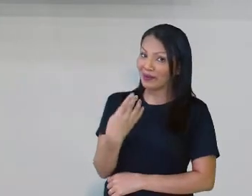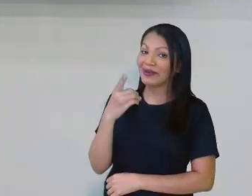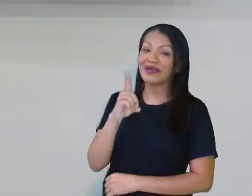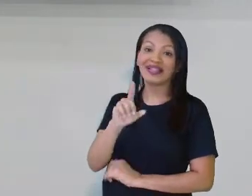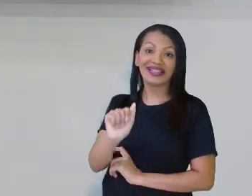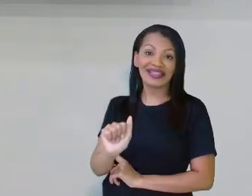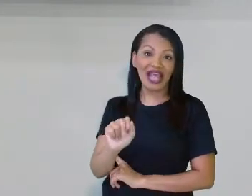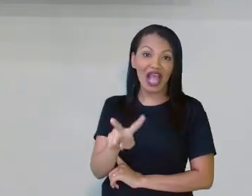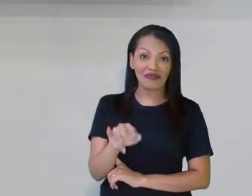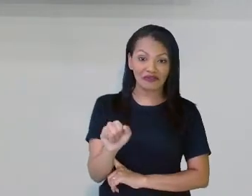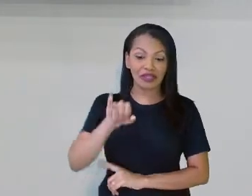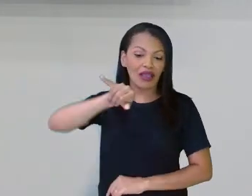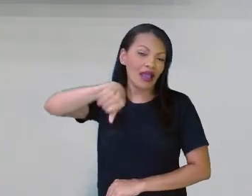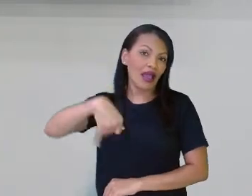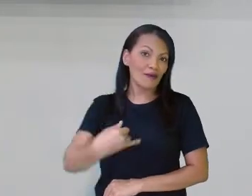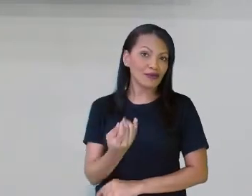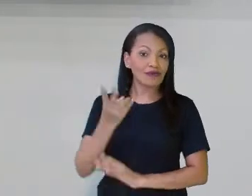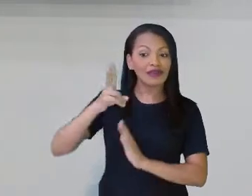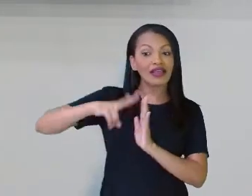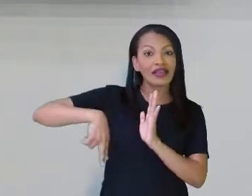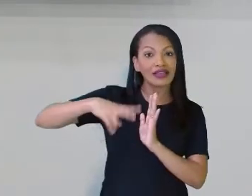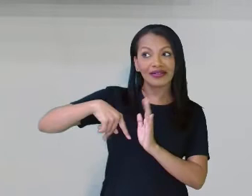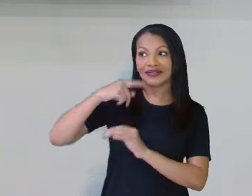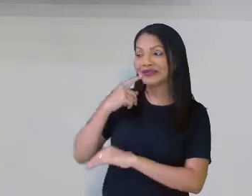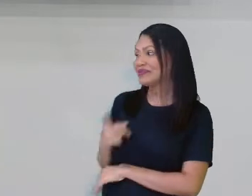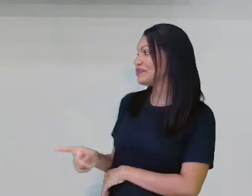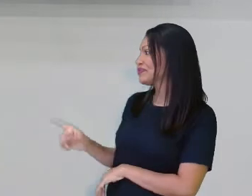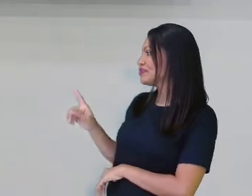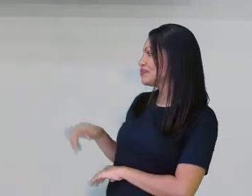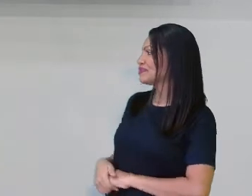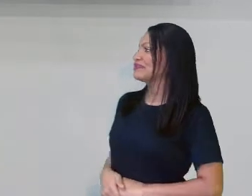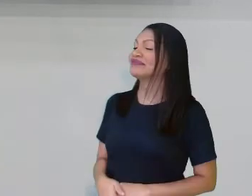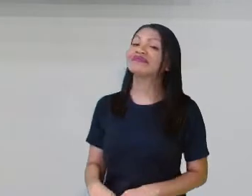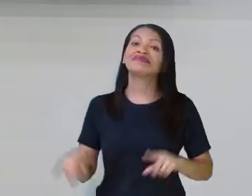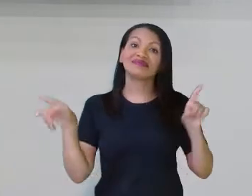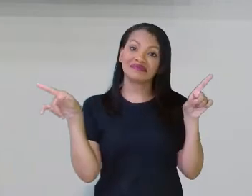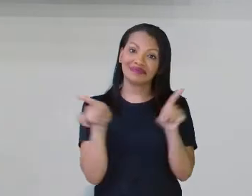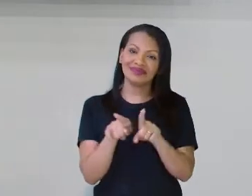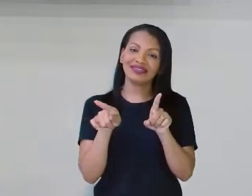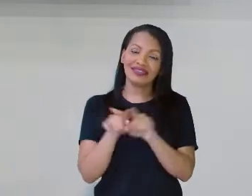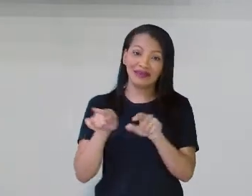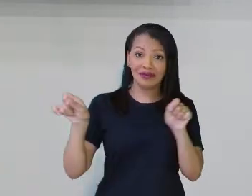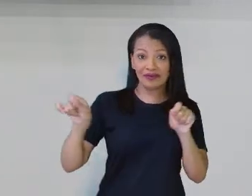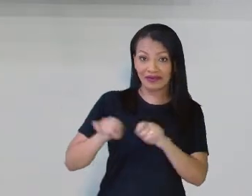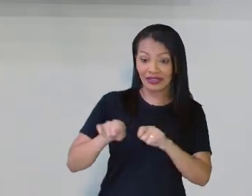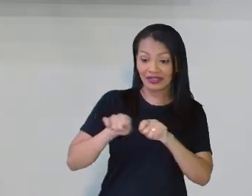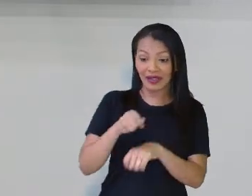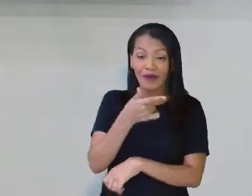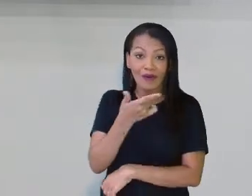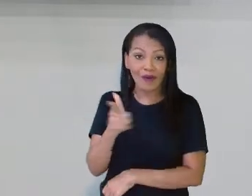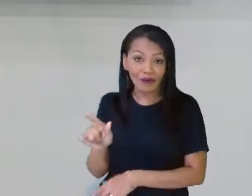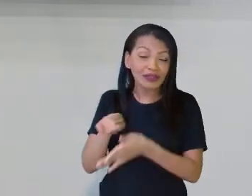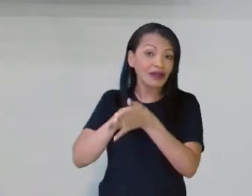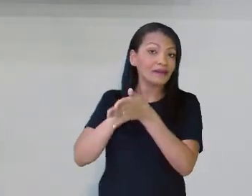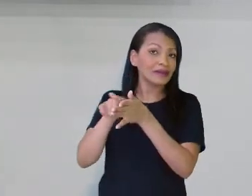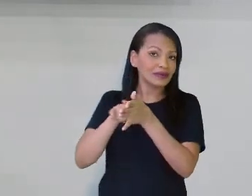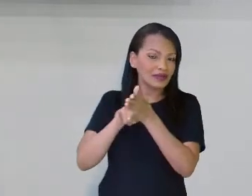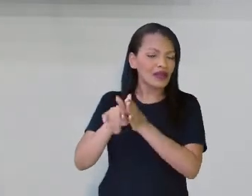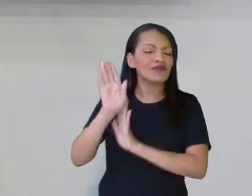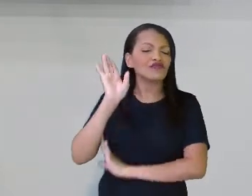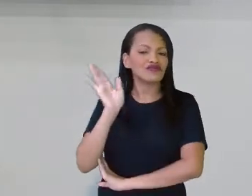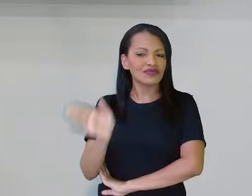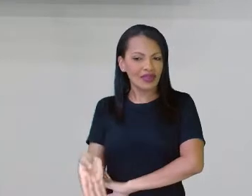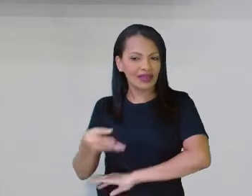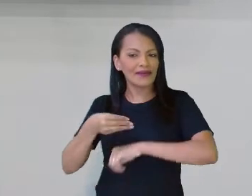Então aproveita, olha, para reler a matéria sobre os dinos e também fazer mais outras pesquisas, né? Eu já dei